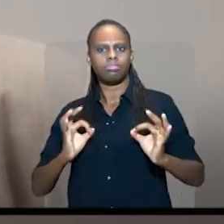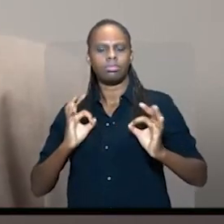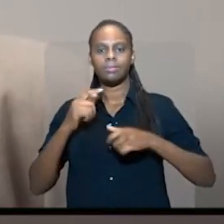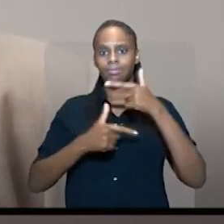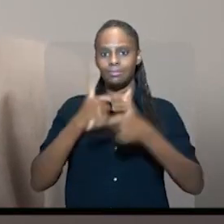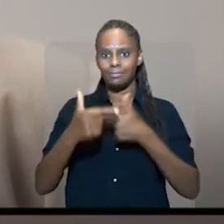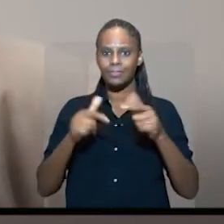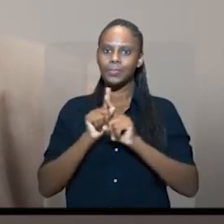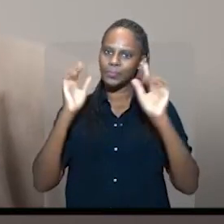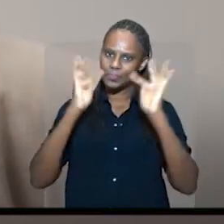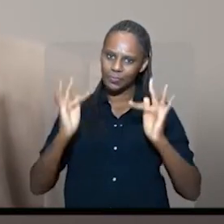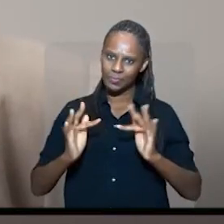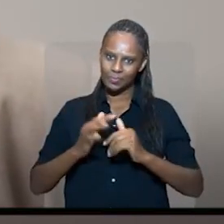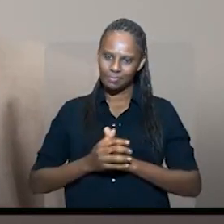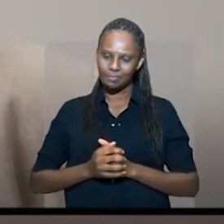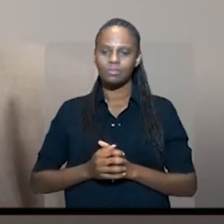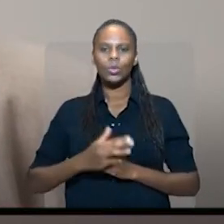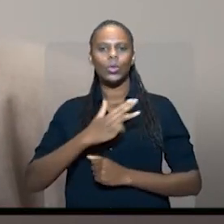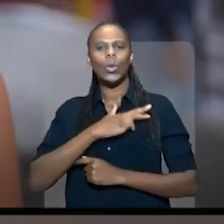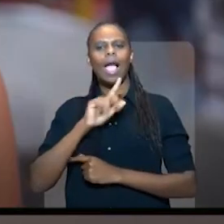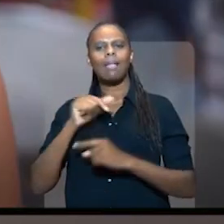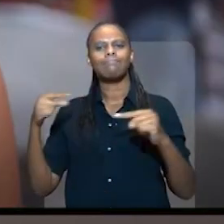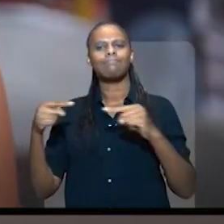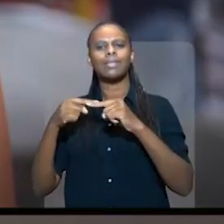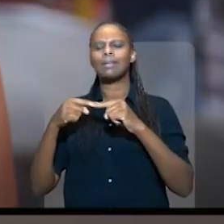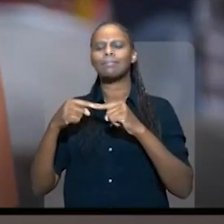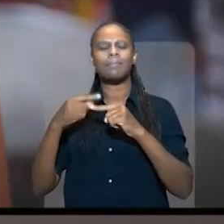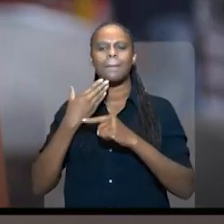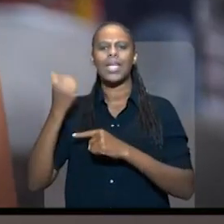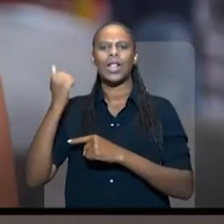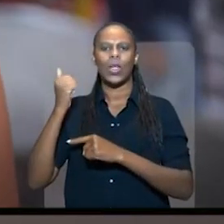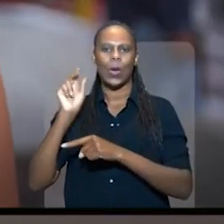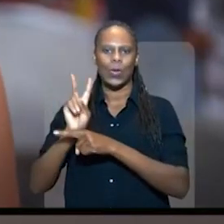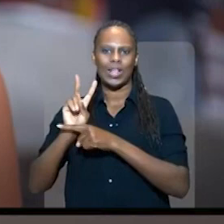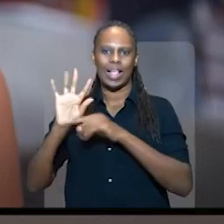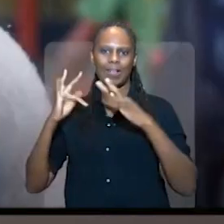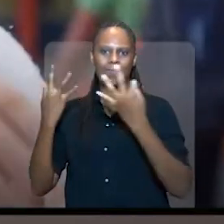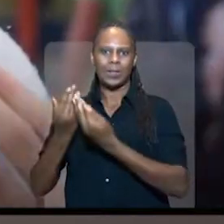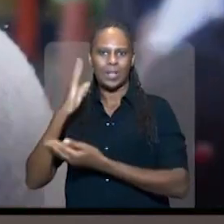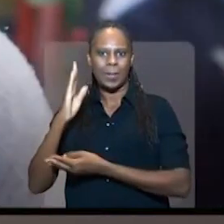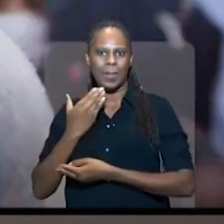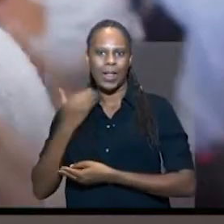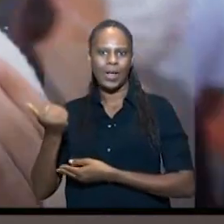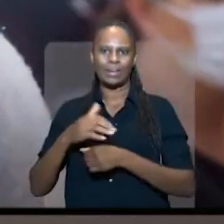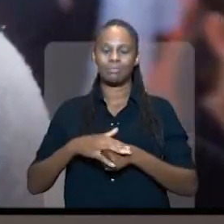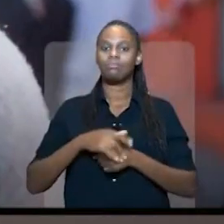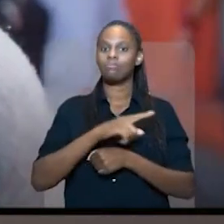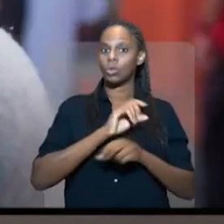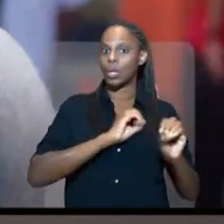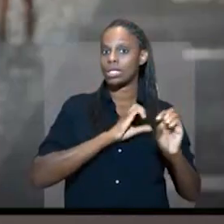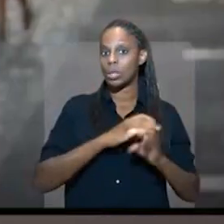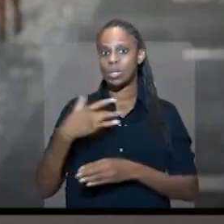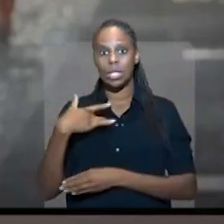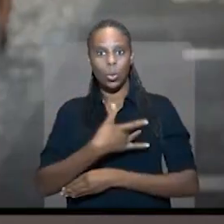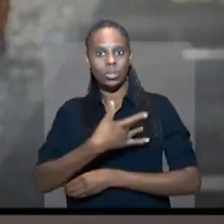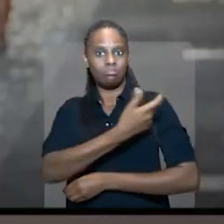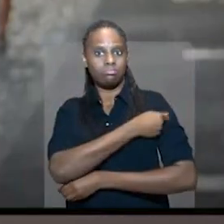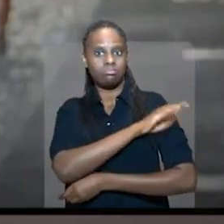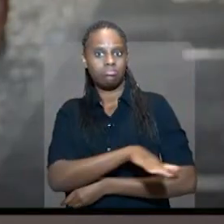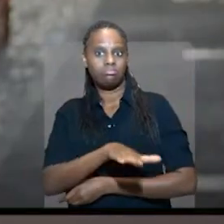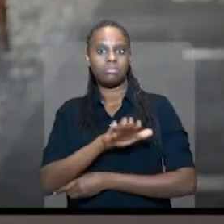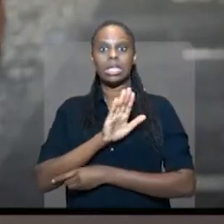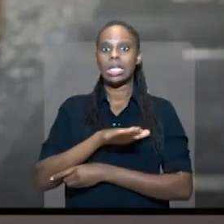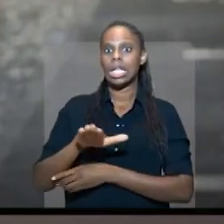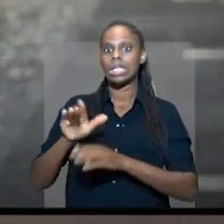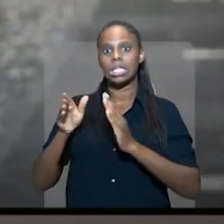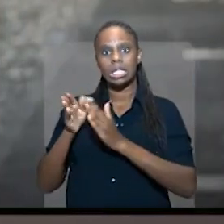salário digno, emprego e felicidade. O Lula é o candidato ideal para cuidar da nossa família. Na educação, na saúde. A vacinação da